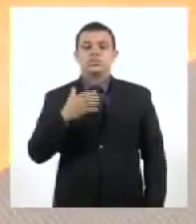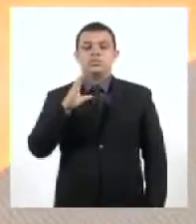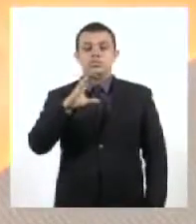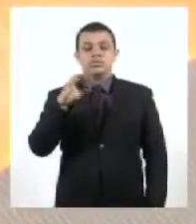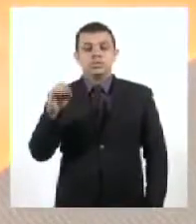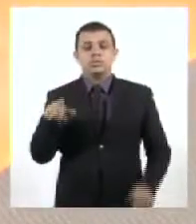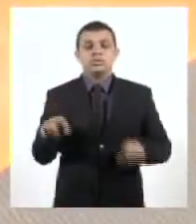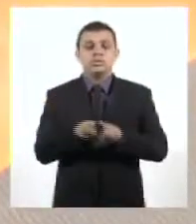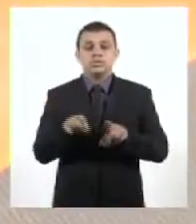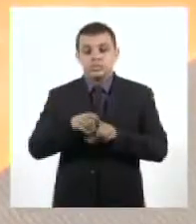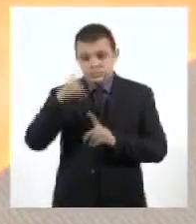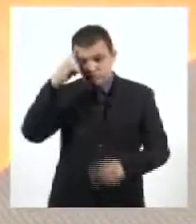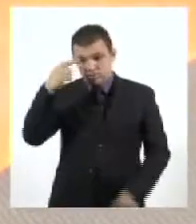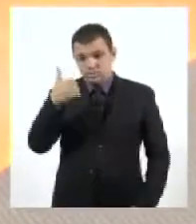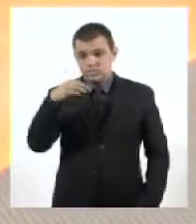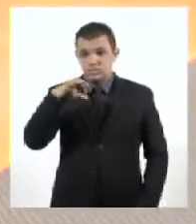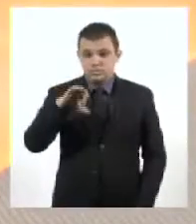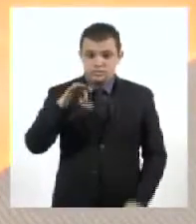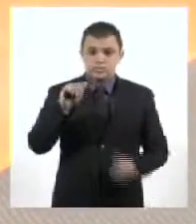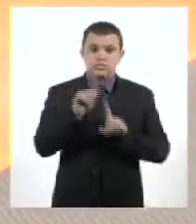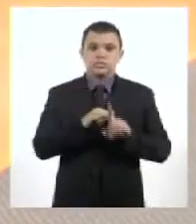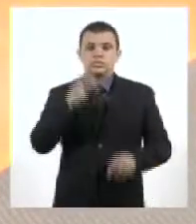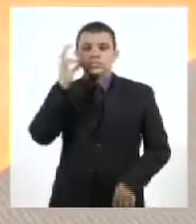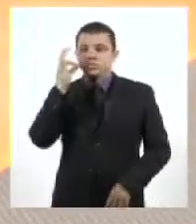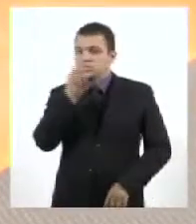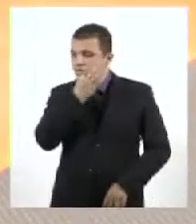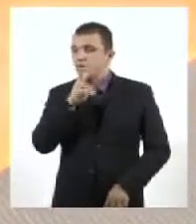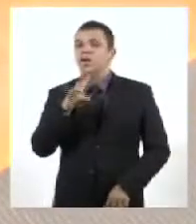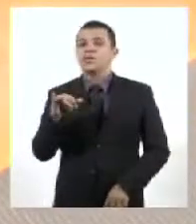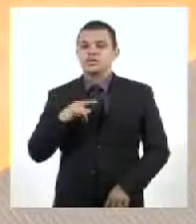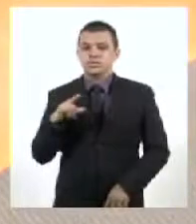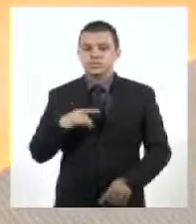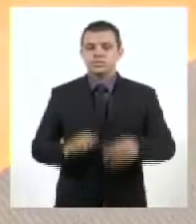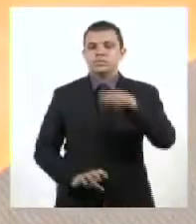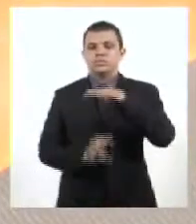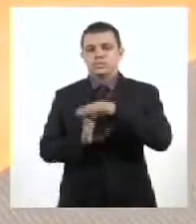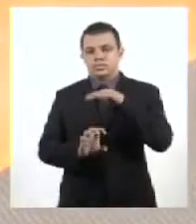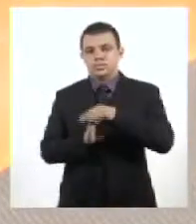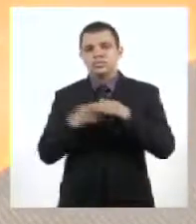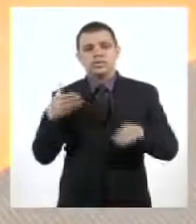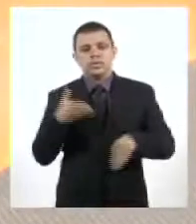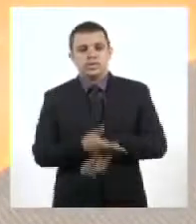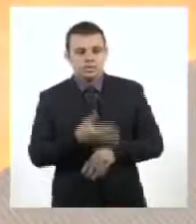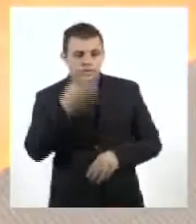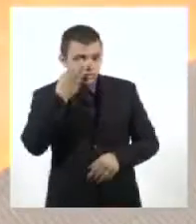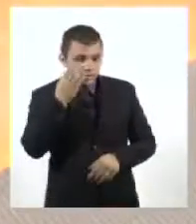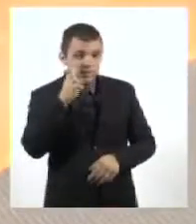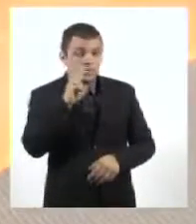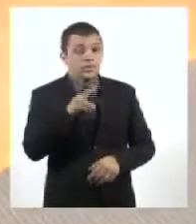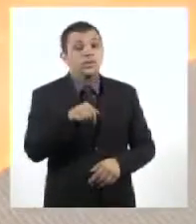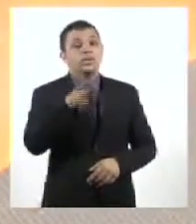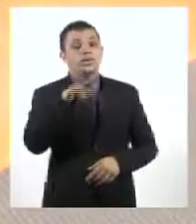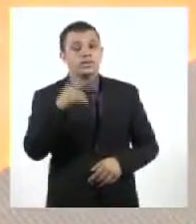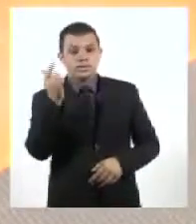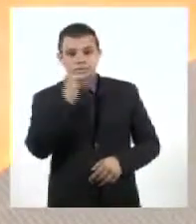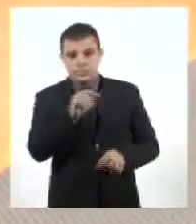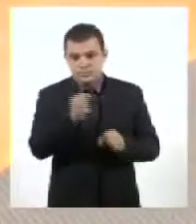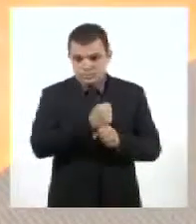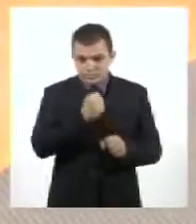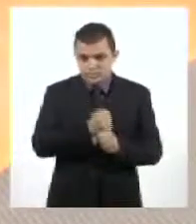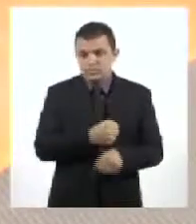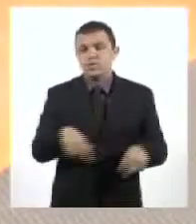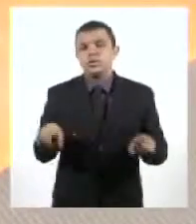será a licitação da creche da Cidade Operária, às 9 da manhã. Também, no